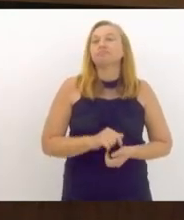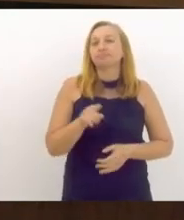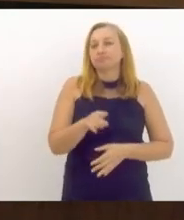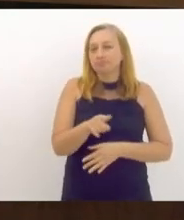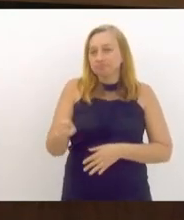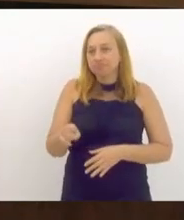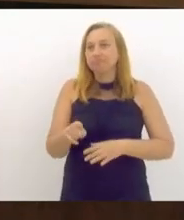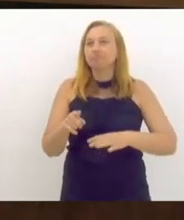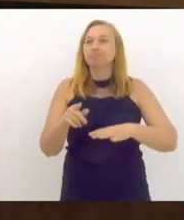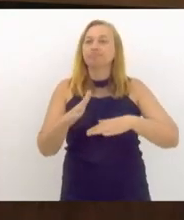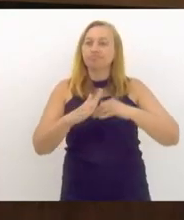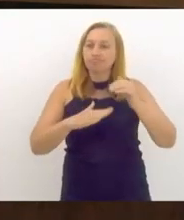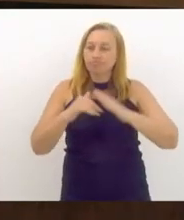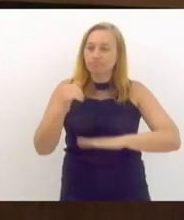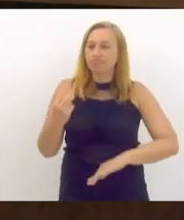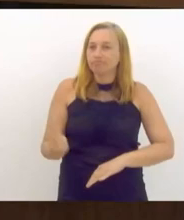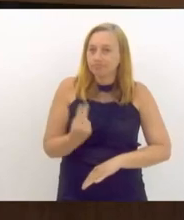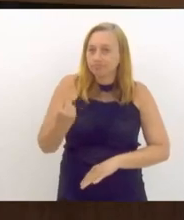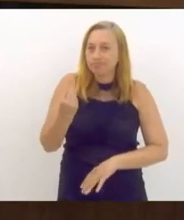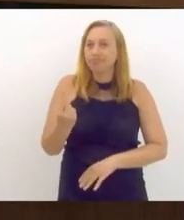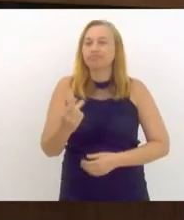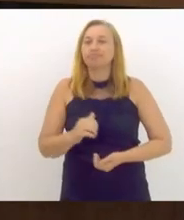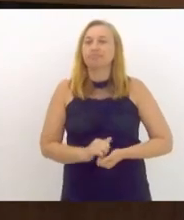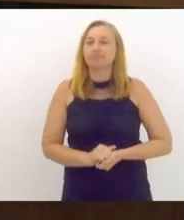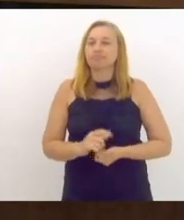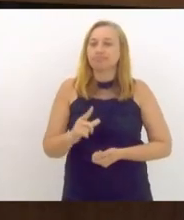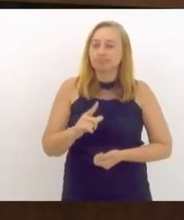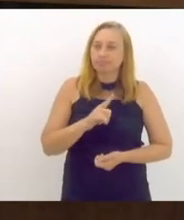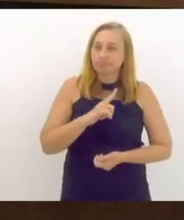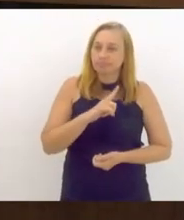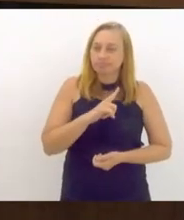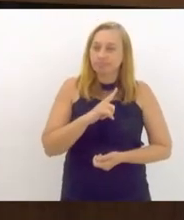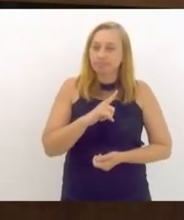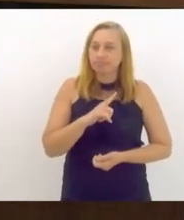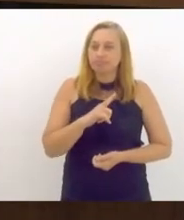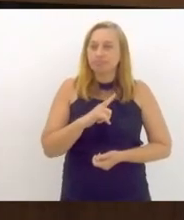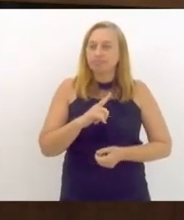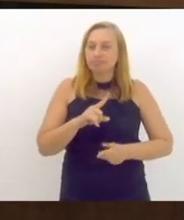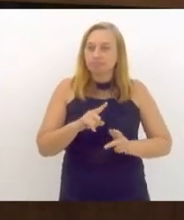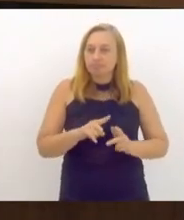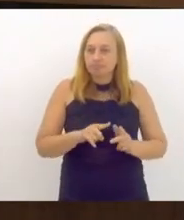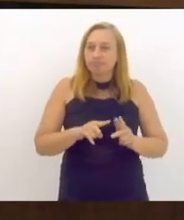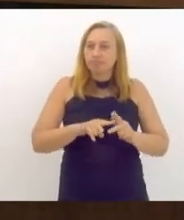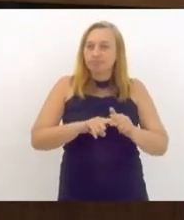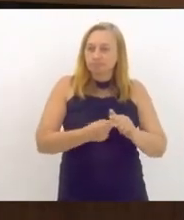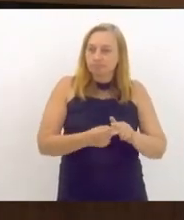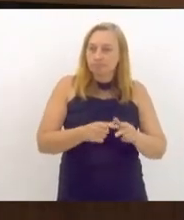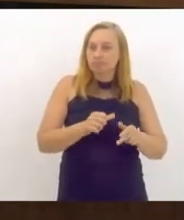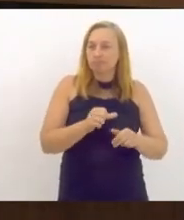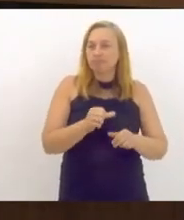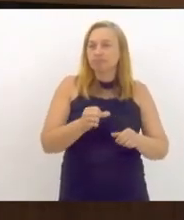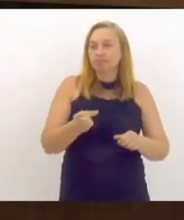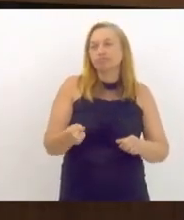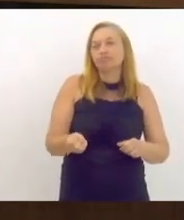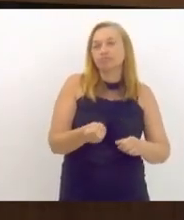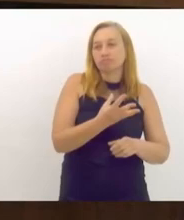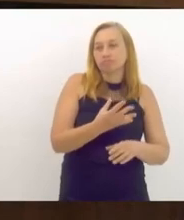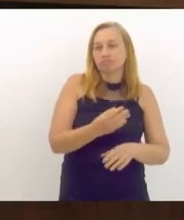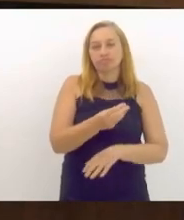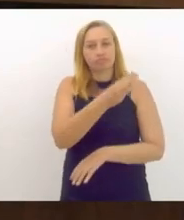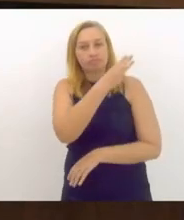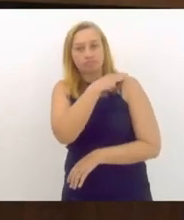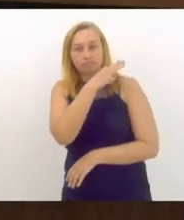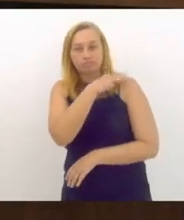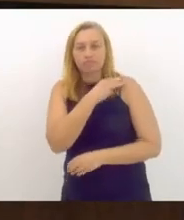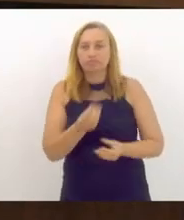sejam valorizados. A gente tem a imposição nacional de uma reforma do ensino médio, que está trazendo prejuízos também à nossa